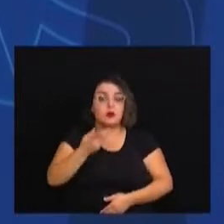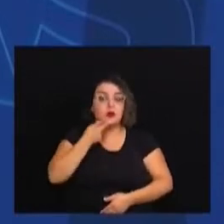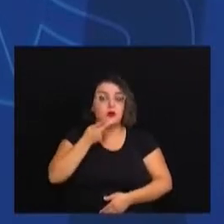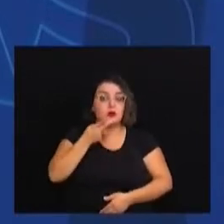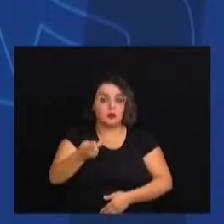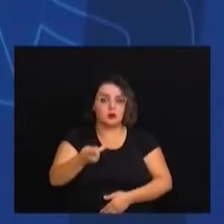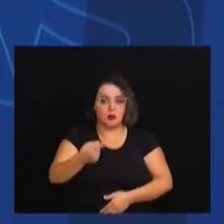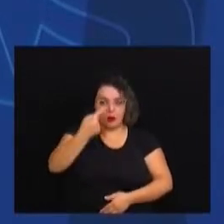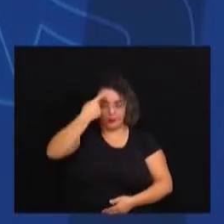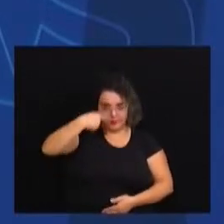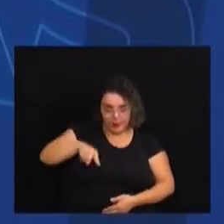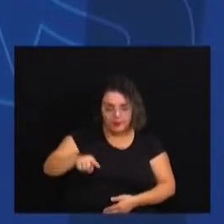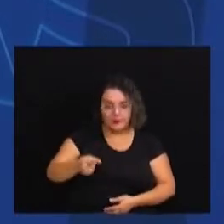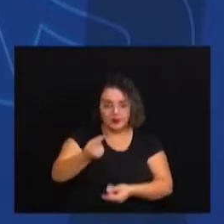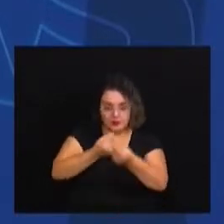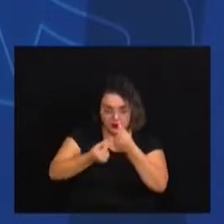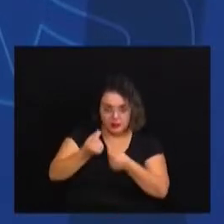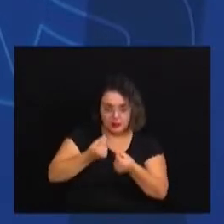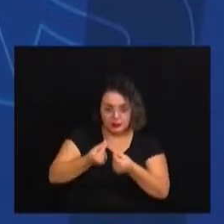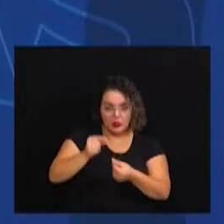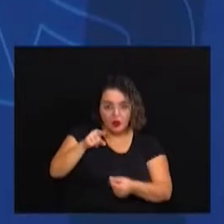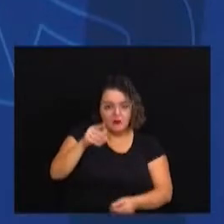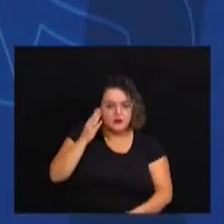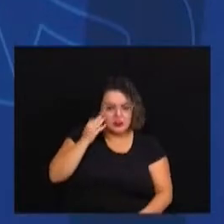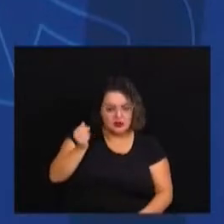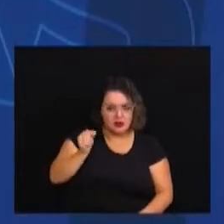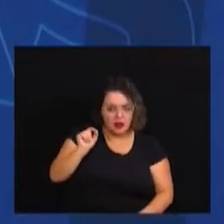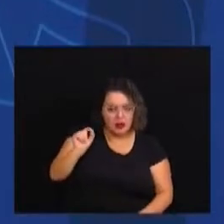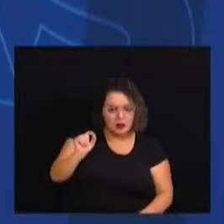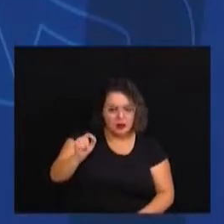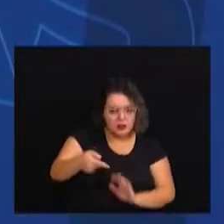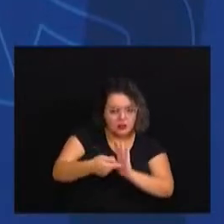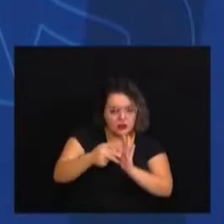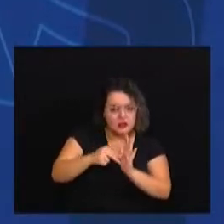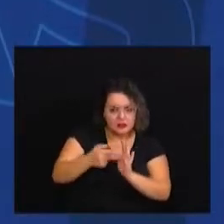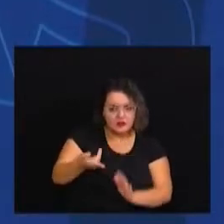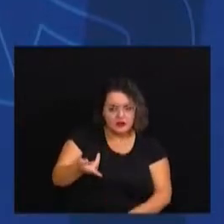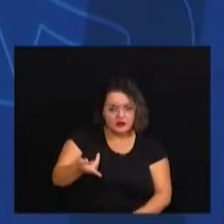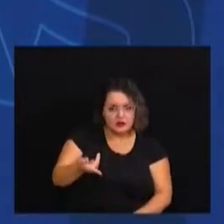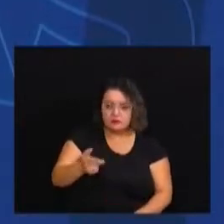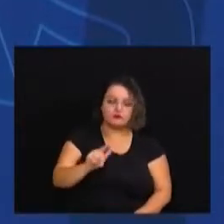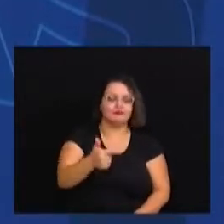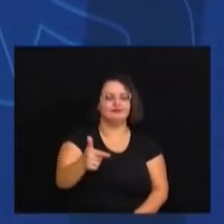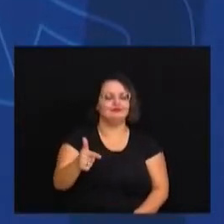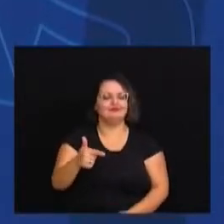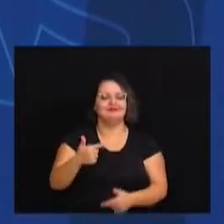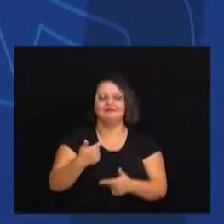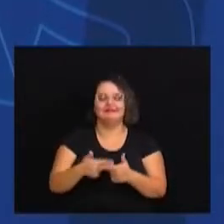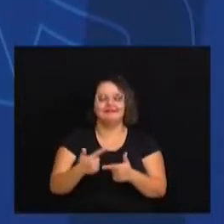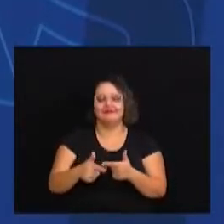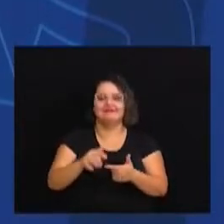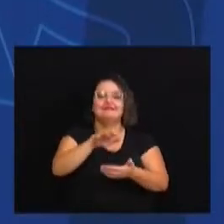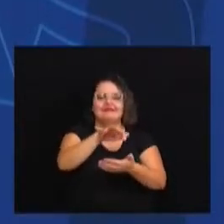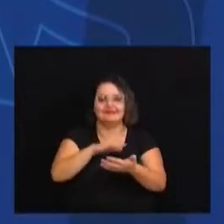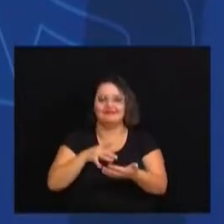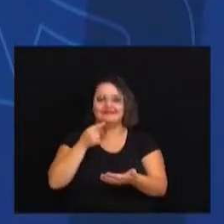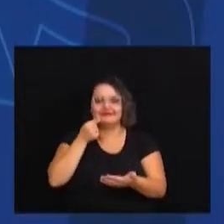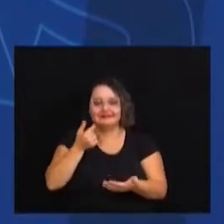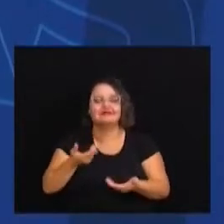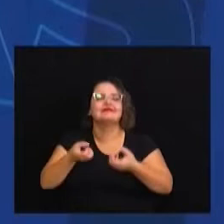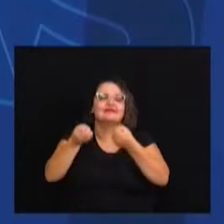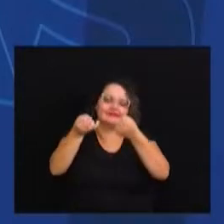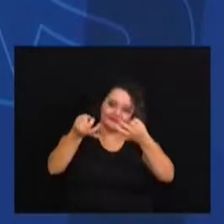gente fala sobre perfis financeiros. Você sabe o que é perfis financeiros? Não tem problema que o Na Ponta do Lápis de hoje vai